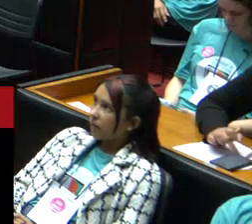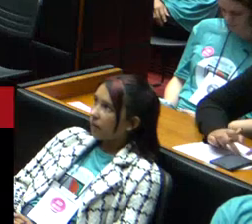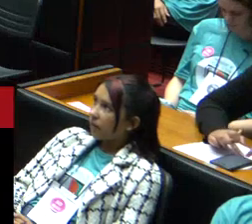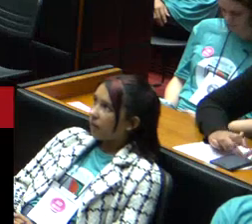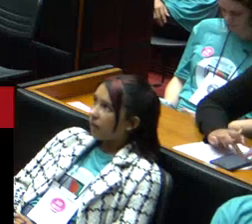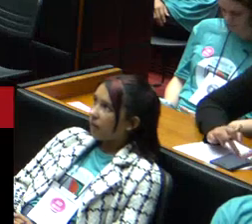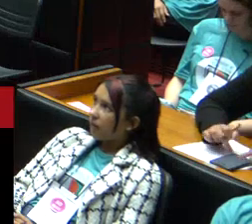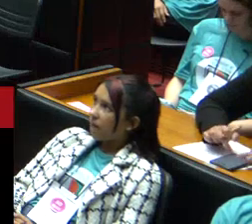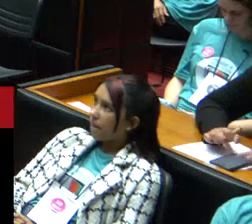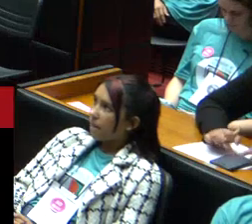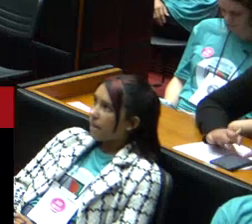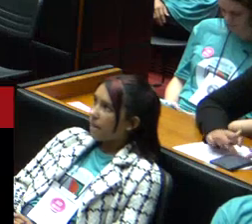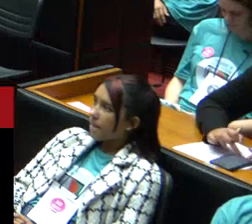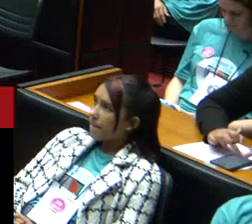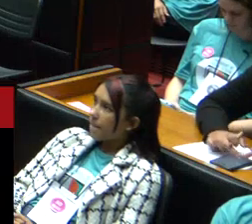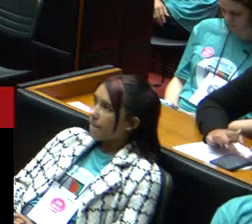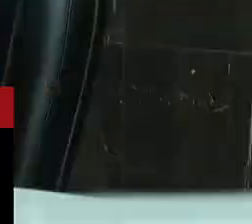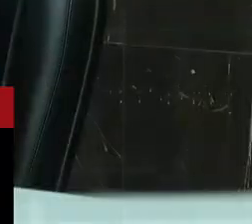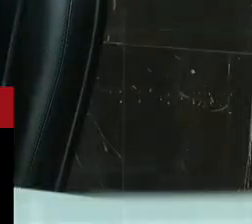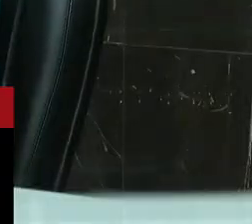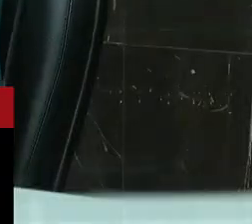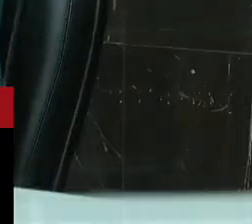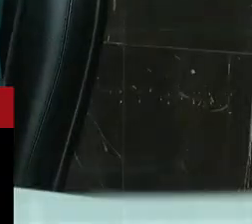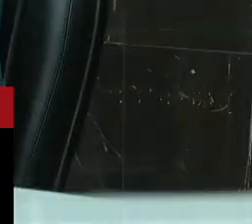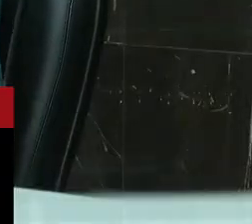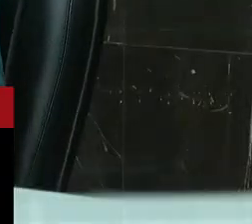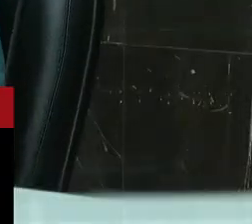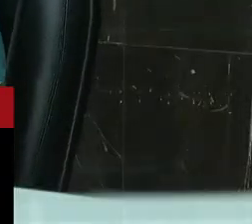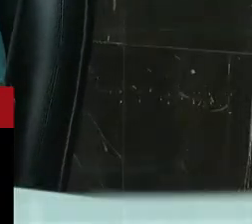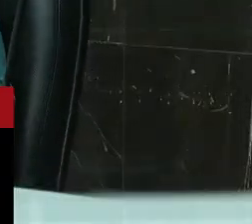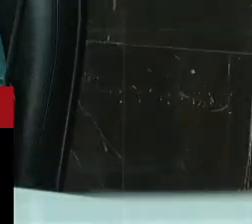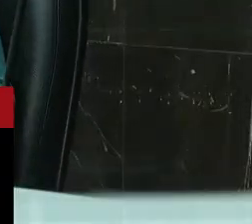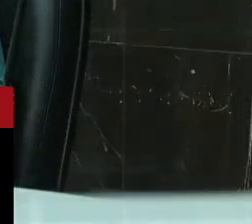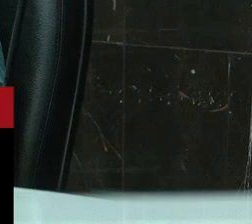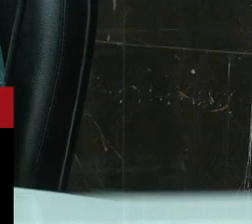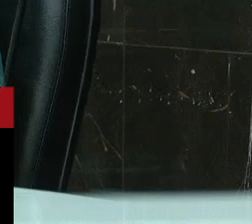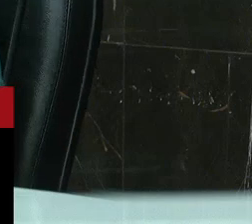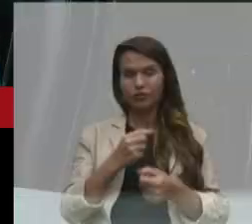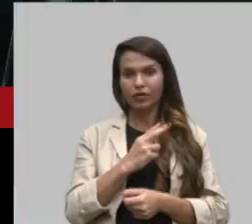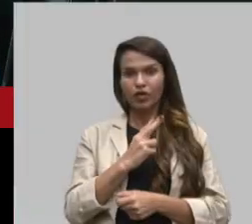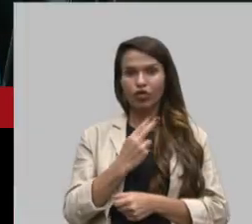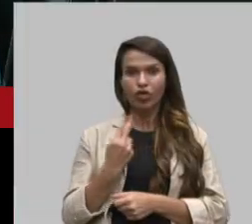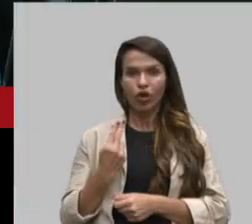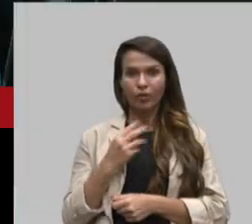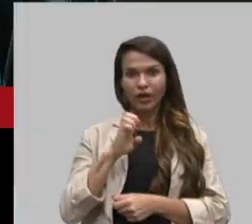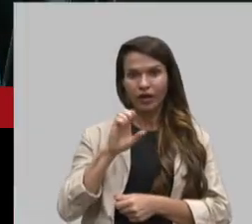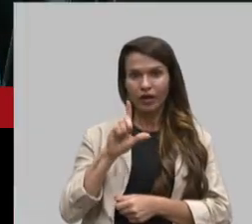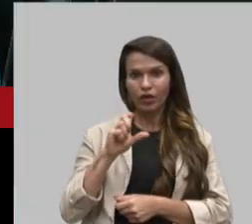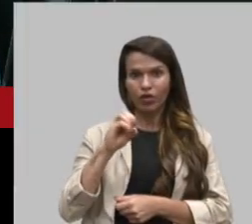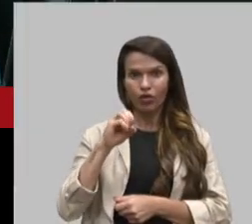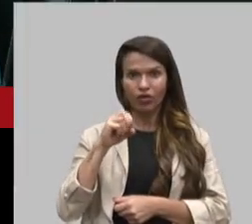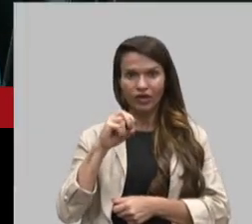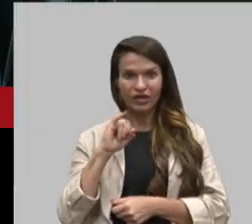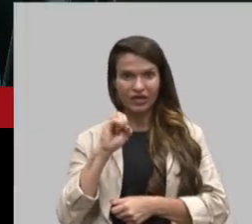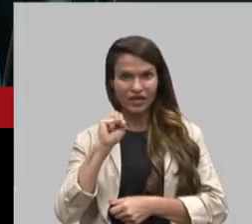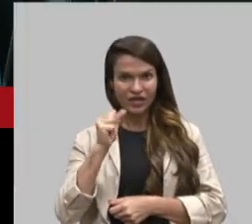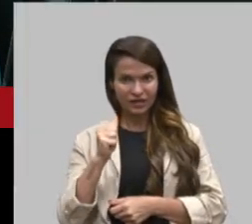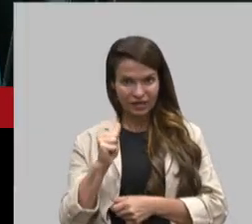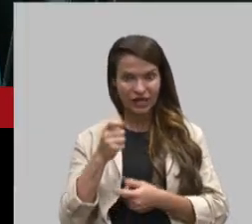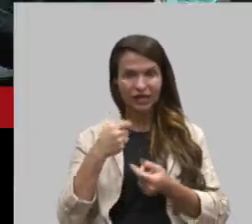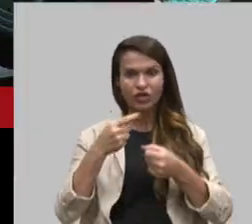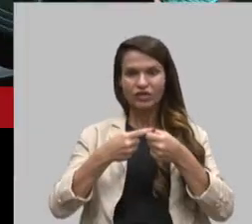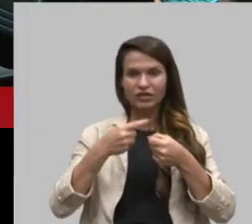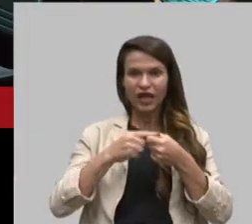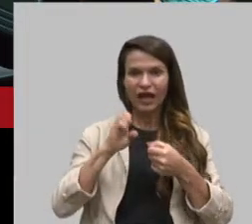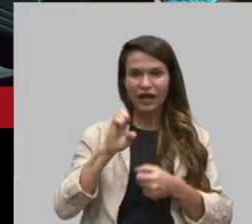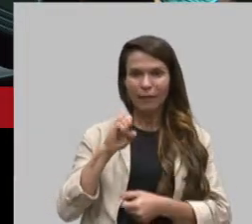gente vamos lembrar de falar o nome e a cidade meu nome é Eloí sou de Alpinópolis e e eu só queria dizer